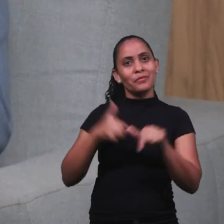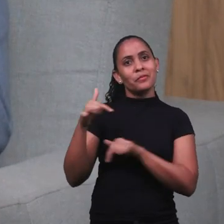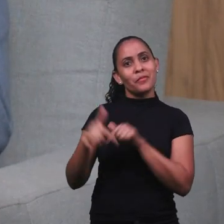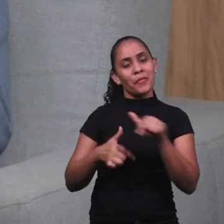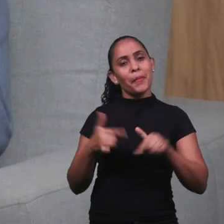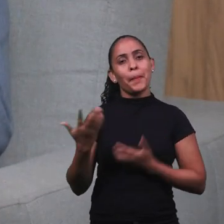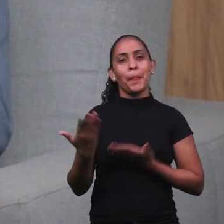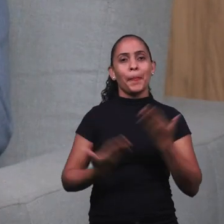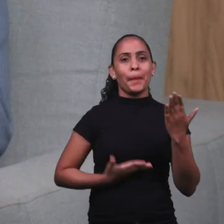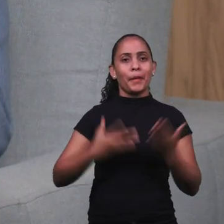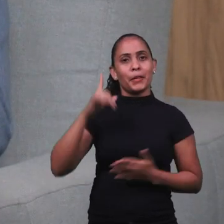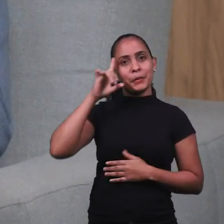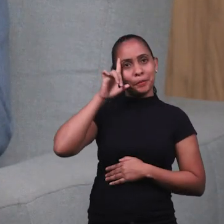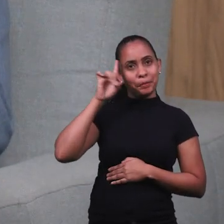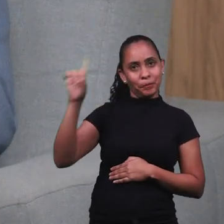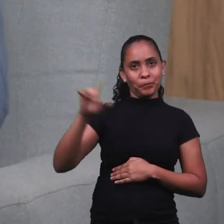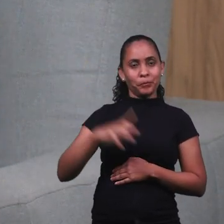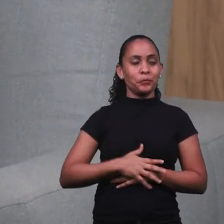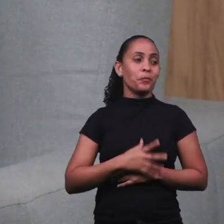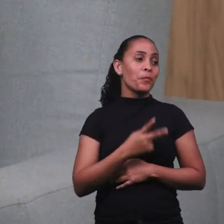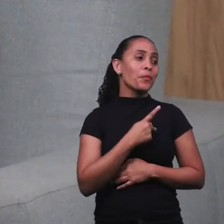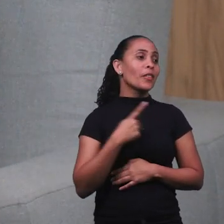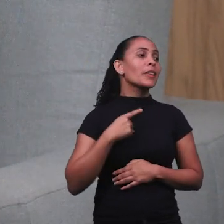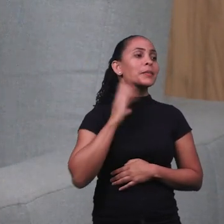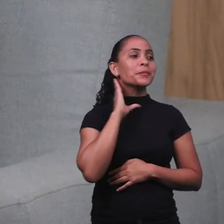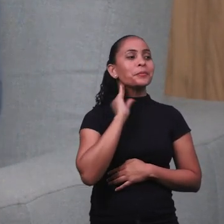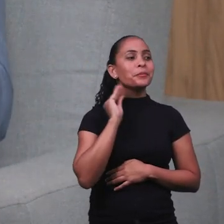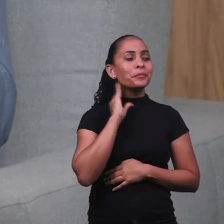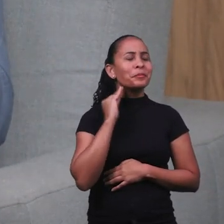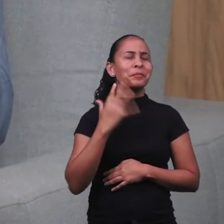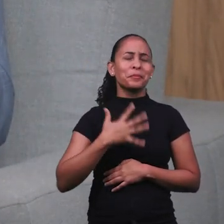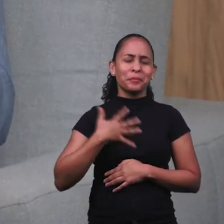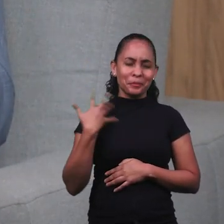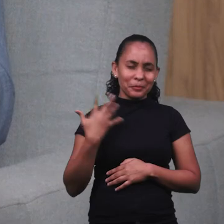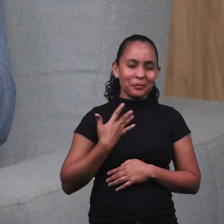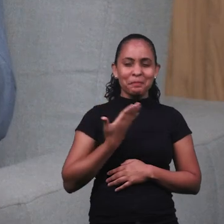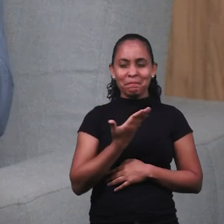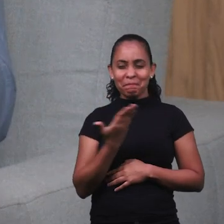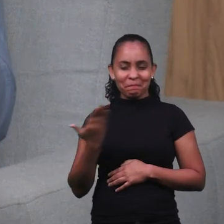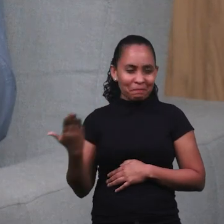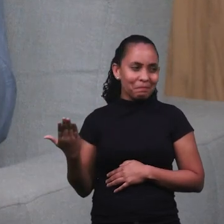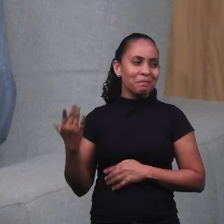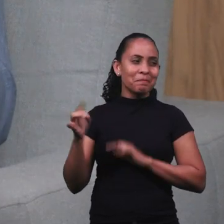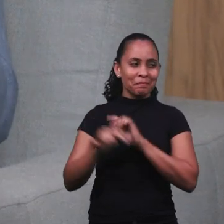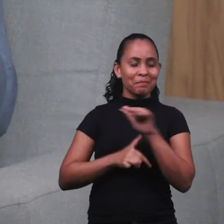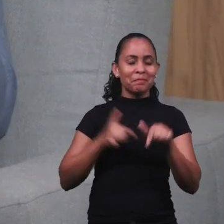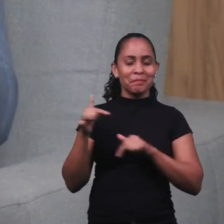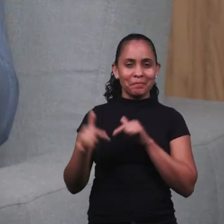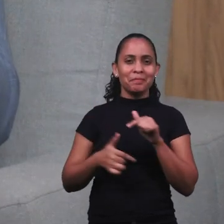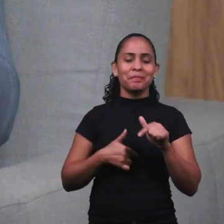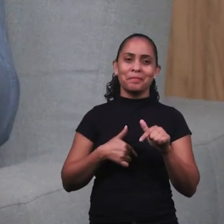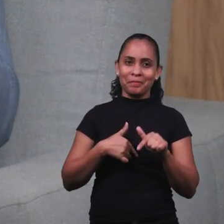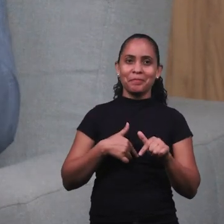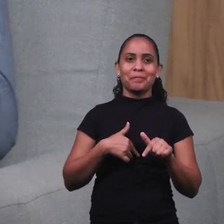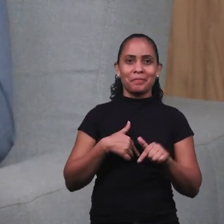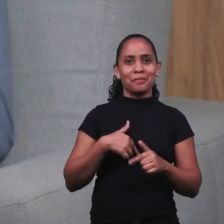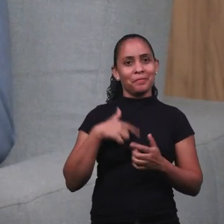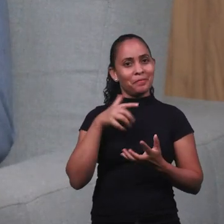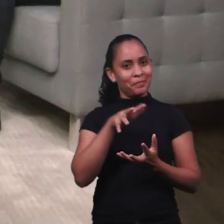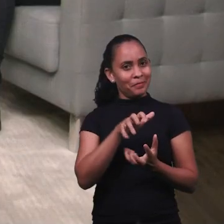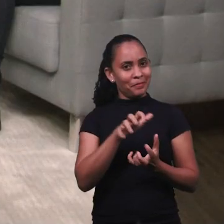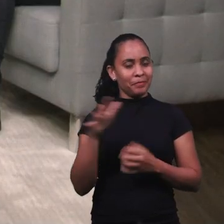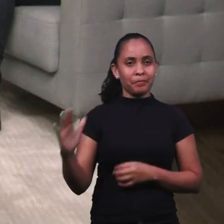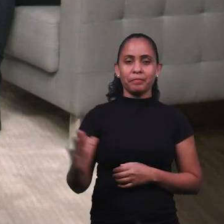instrumentalidade, servindo ao Senhor. Pastor Bísio, que alegria ver os nossos irmãos, né, realizando a obra nesta idade.